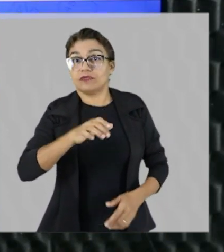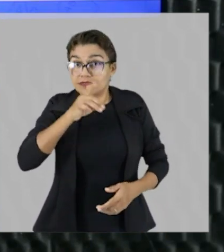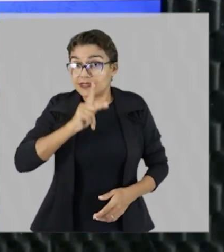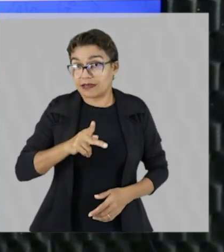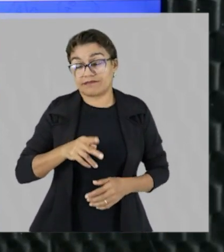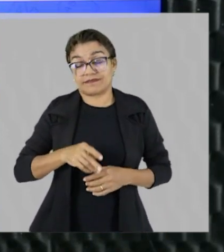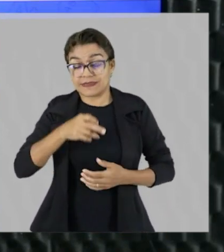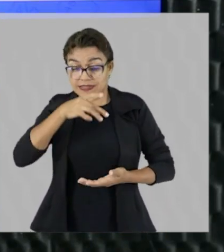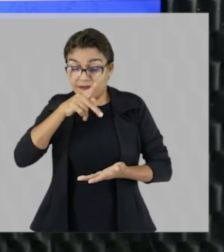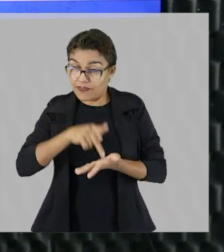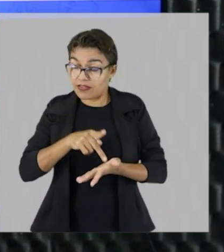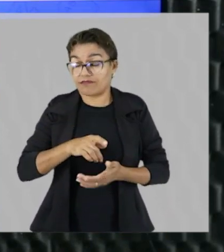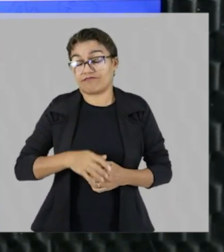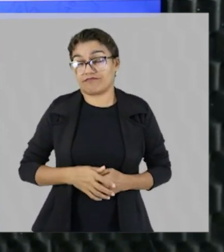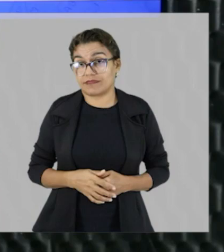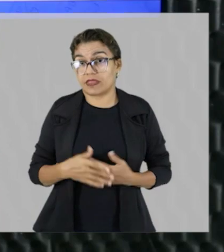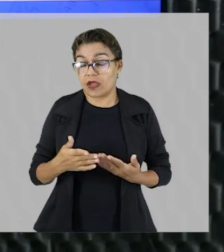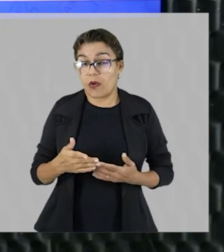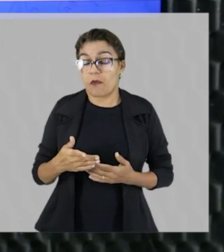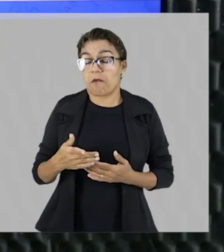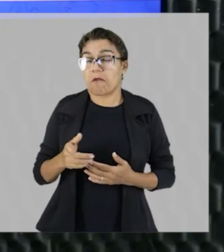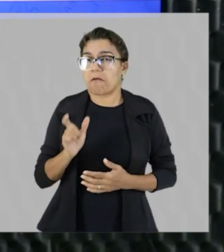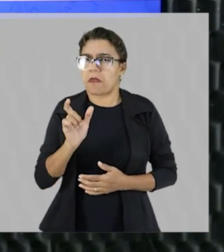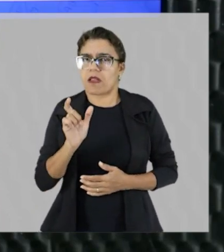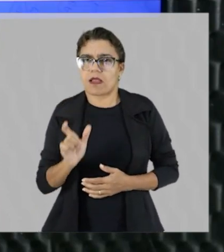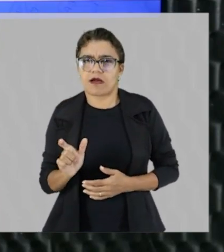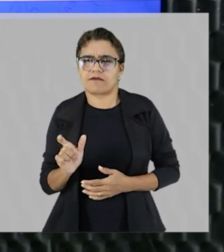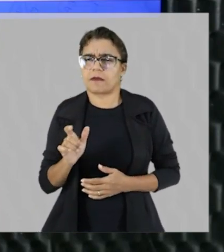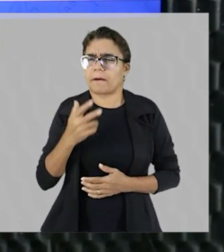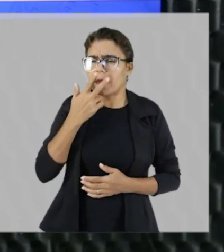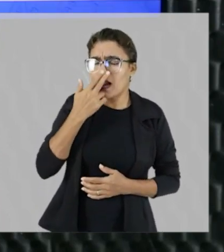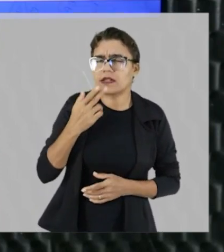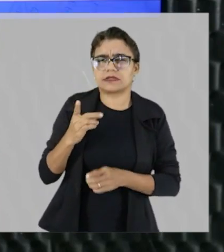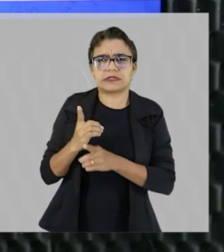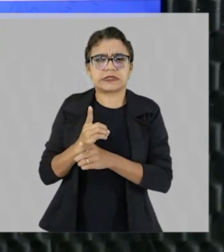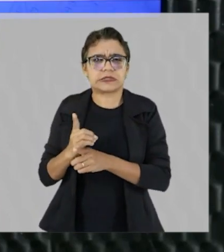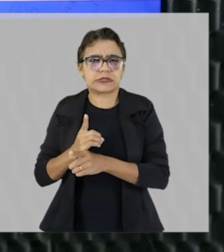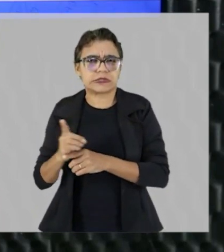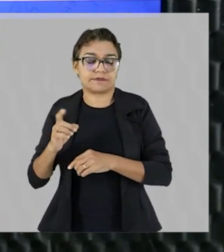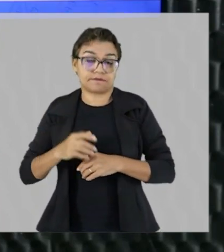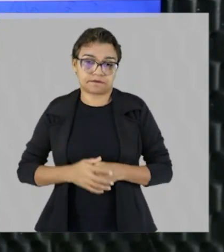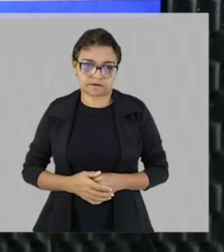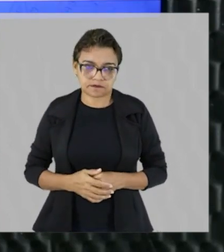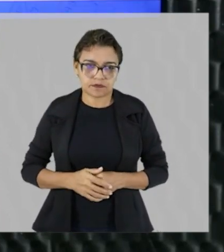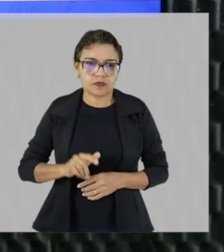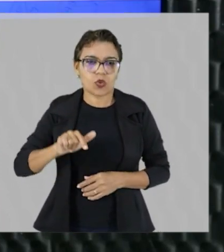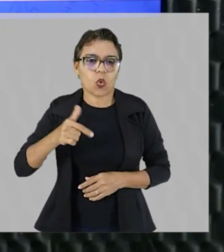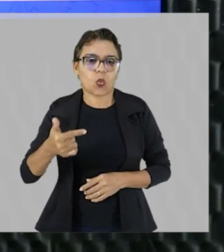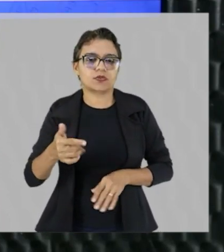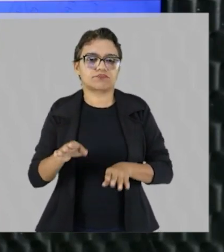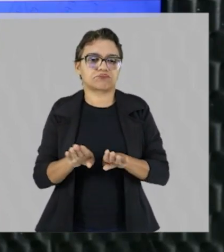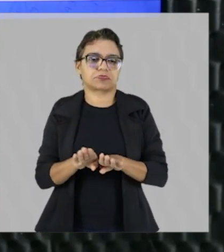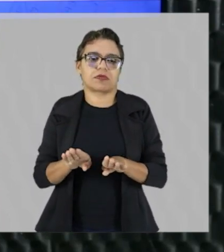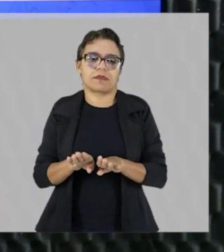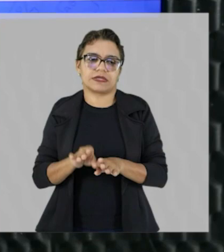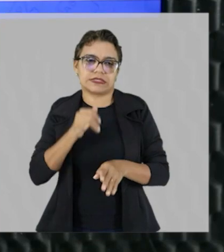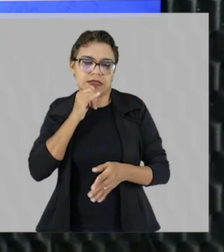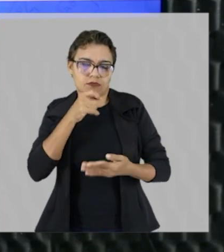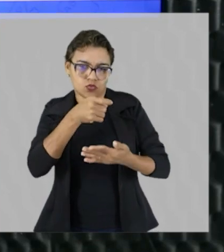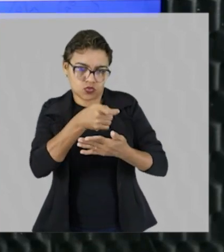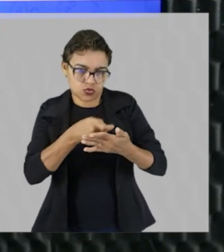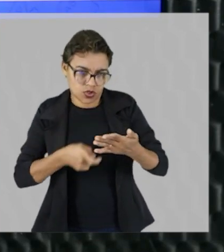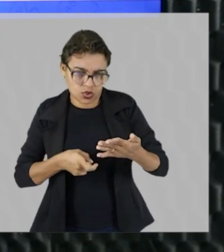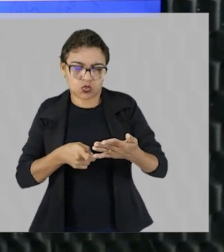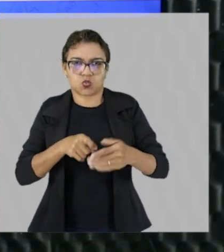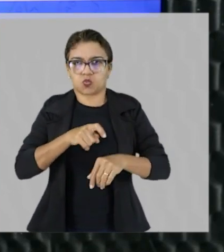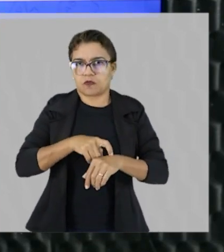cognatos, que dependendo do texto, você se perde. Outra, muito comum, tanto nos textos quanto nas